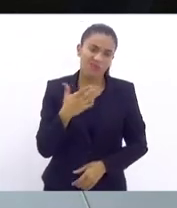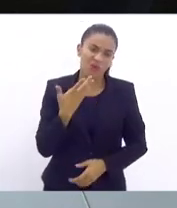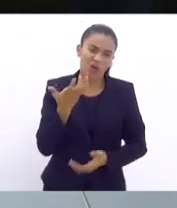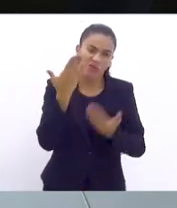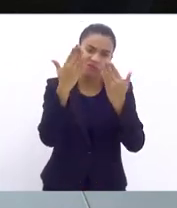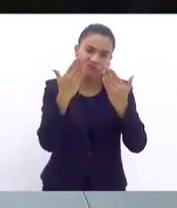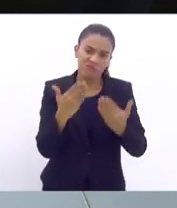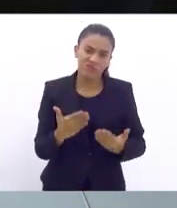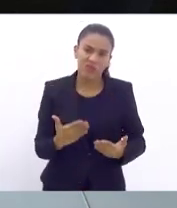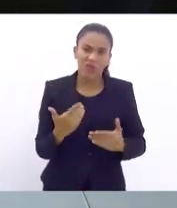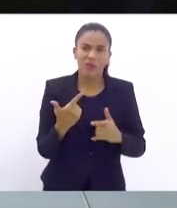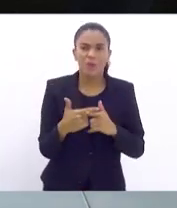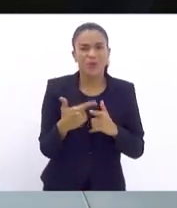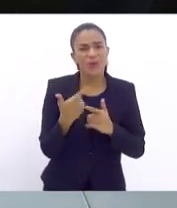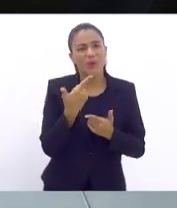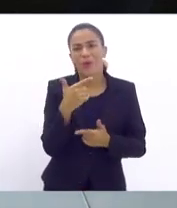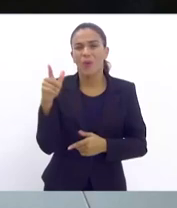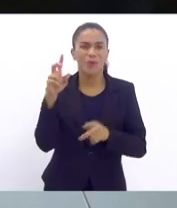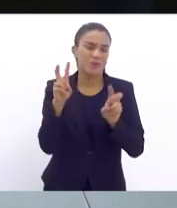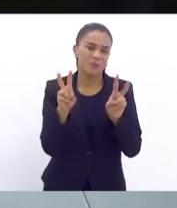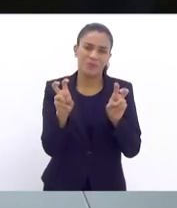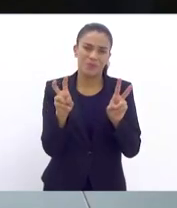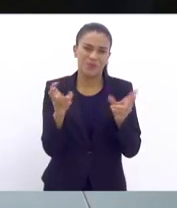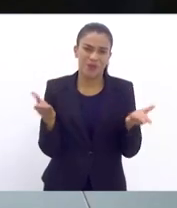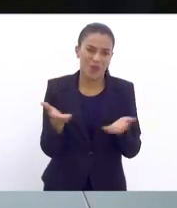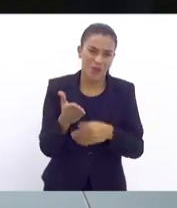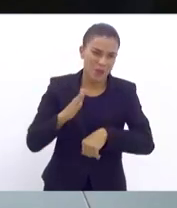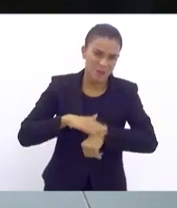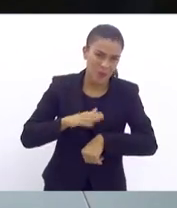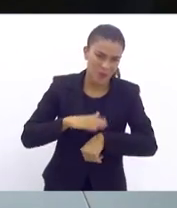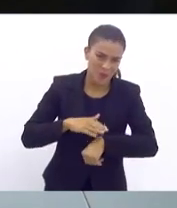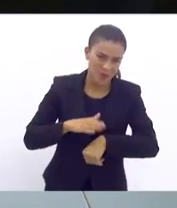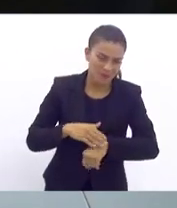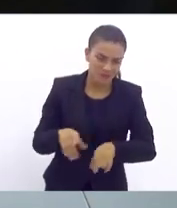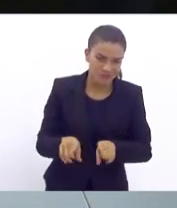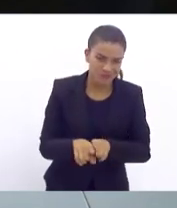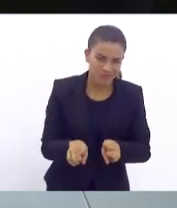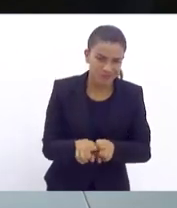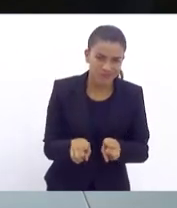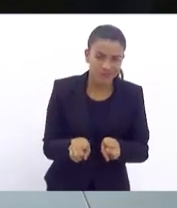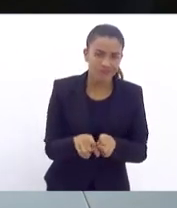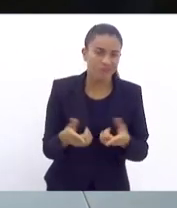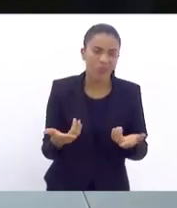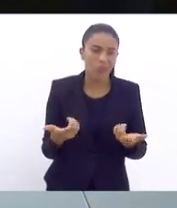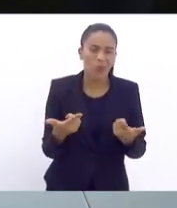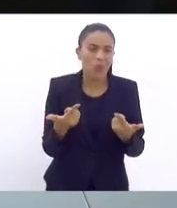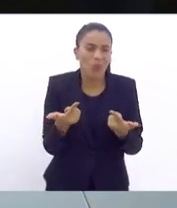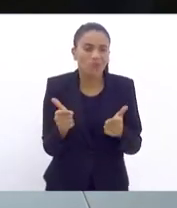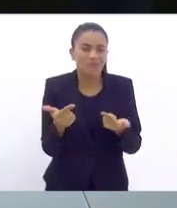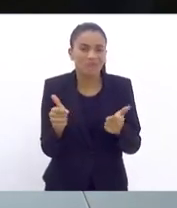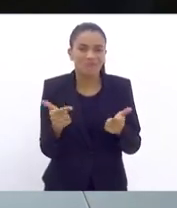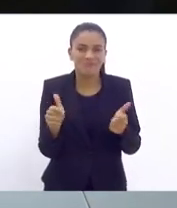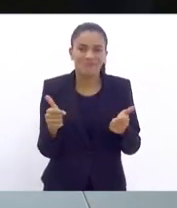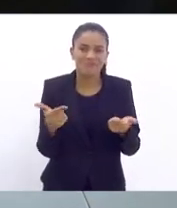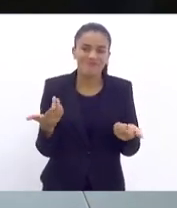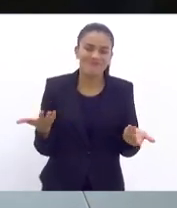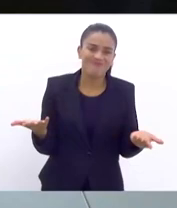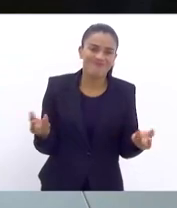e também porque é um outro motivo que nesse momento histórico não é nada nada